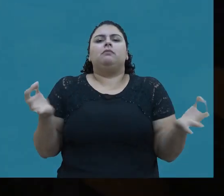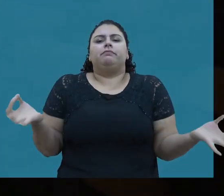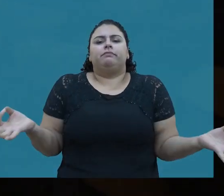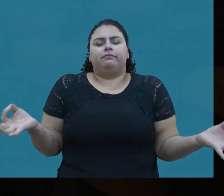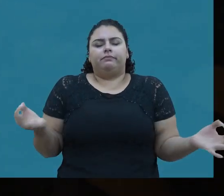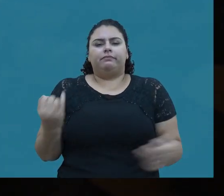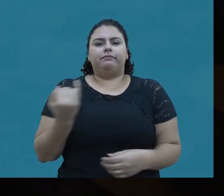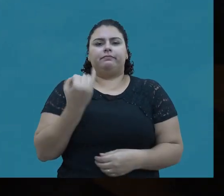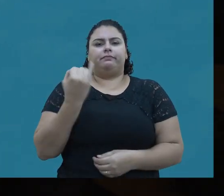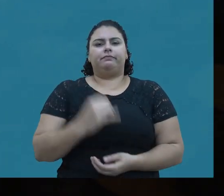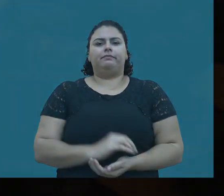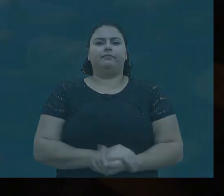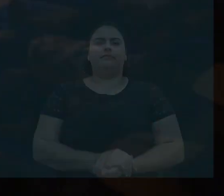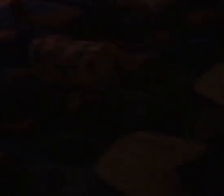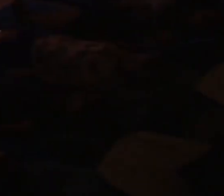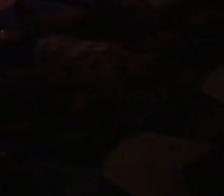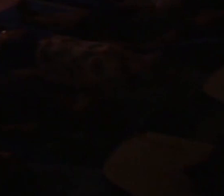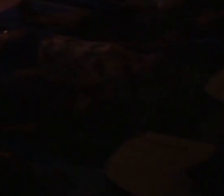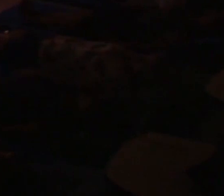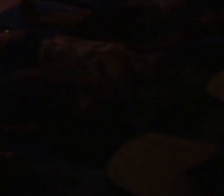guiada.